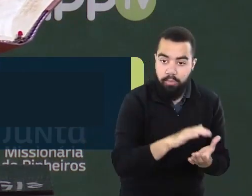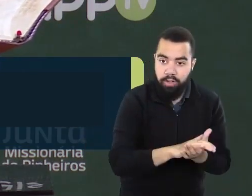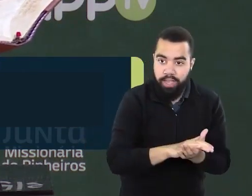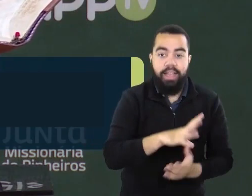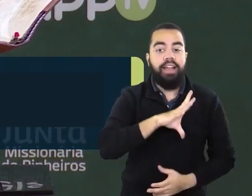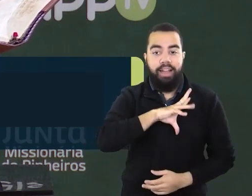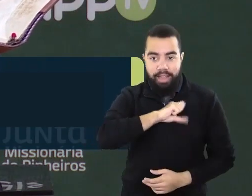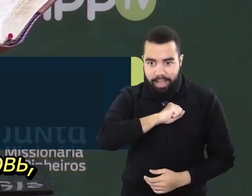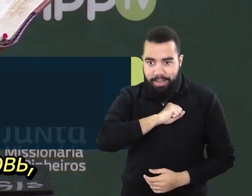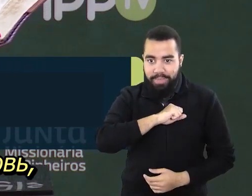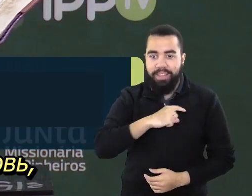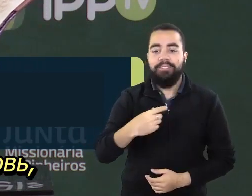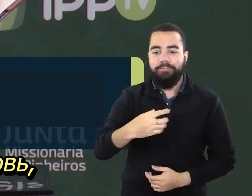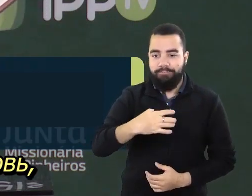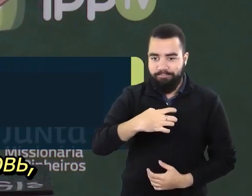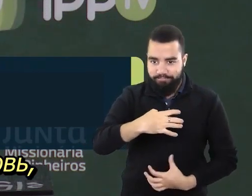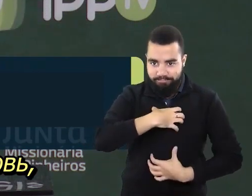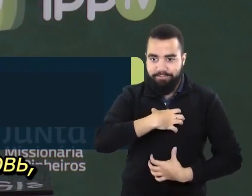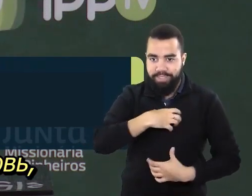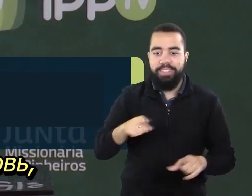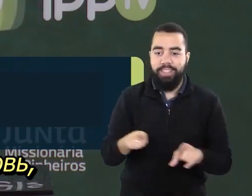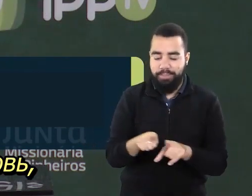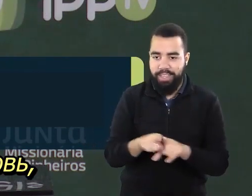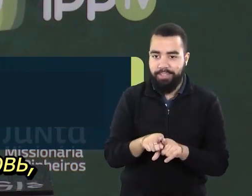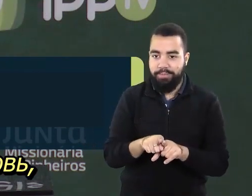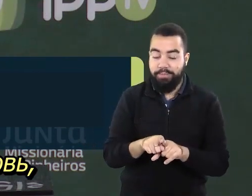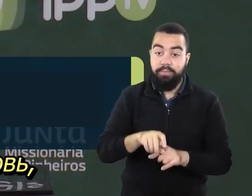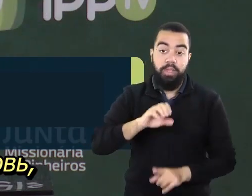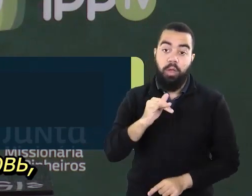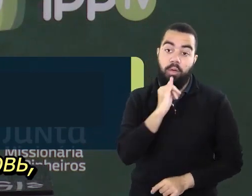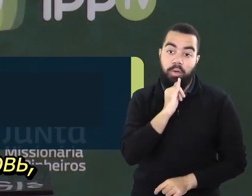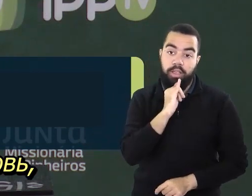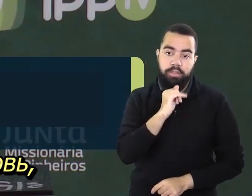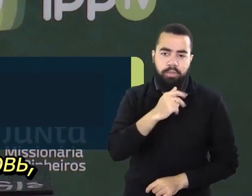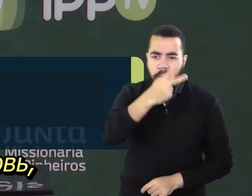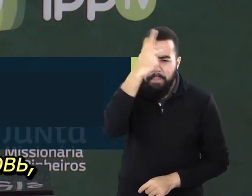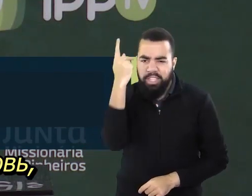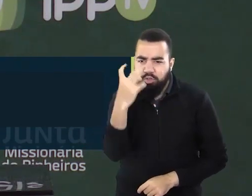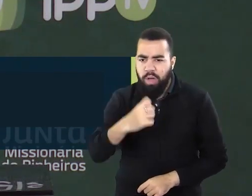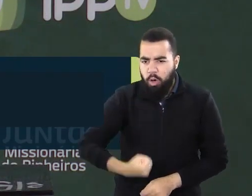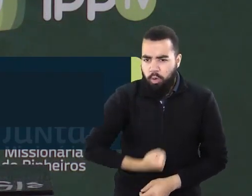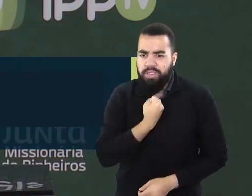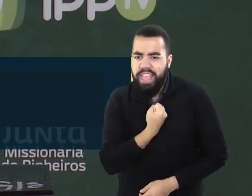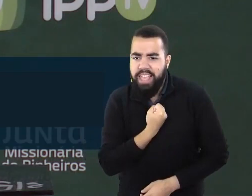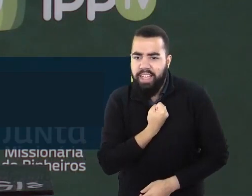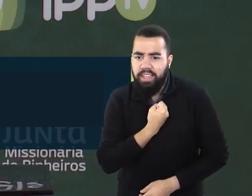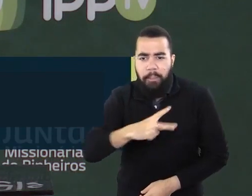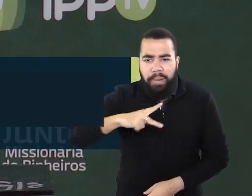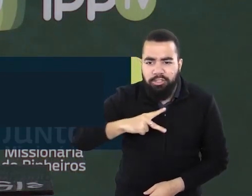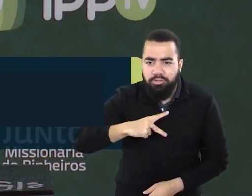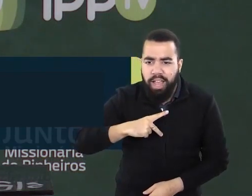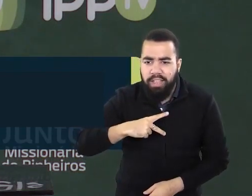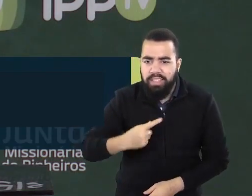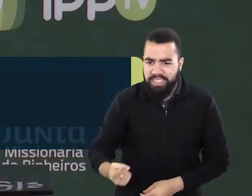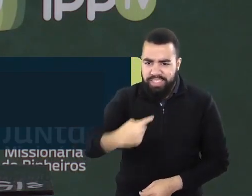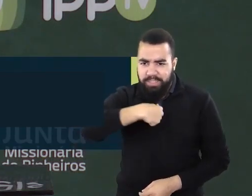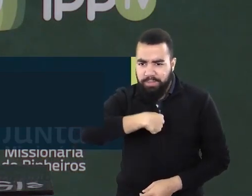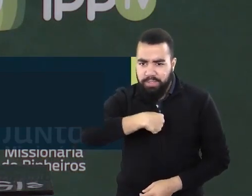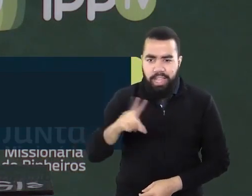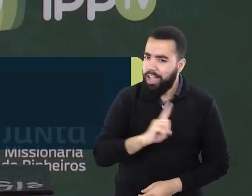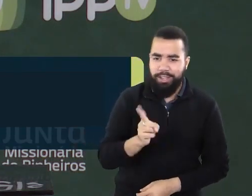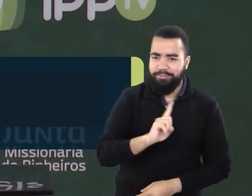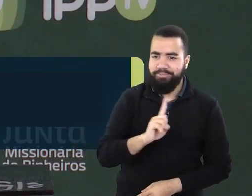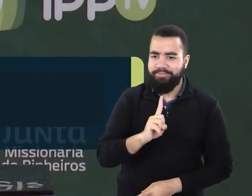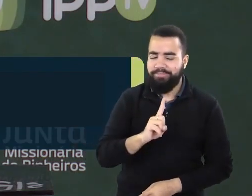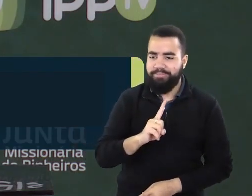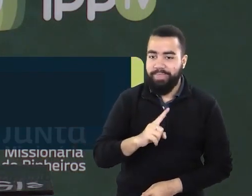própria carne, antes a alimenta e dela cuida, como também Cristo faz com a igreja. Porque somos membros do